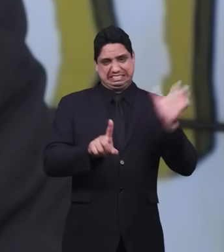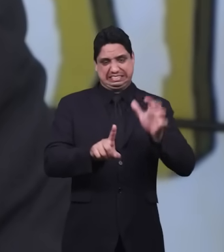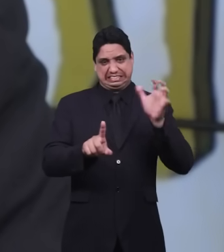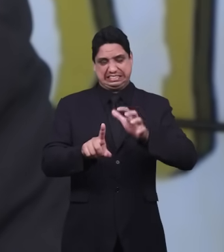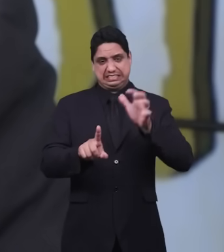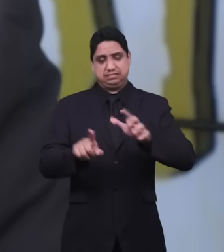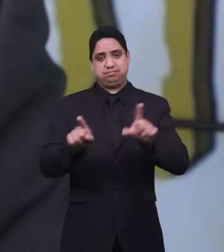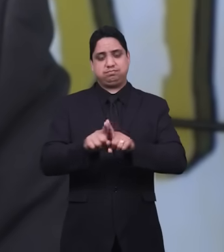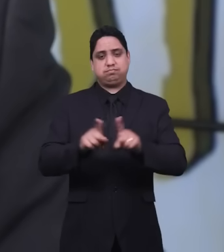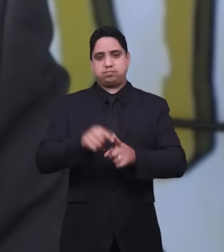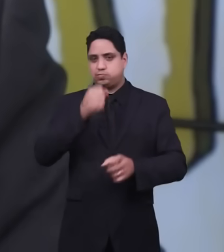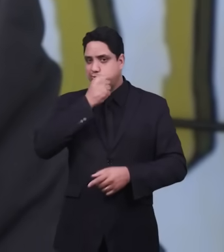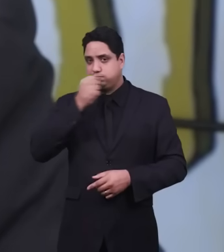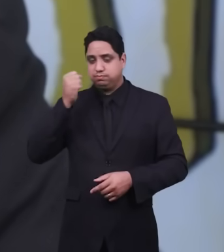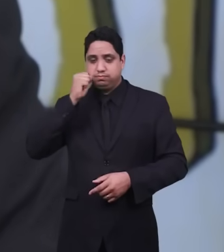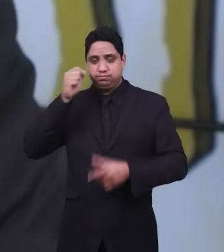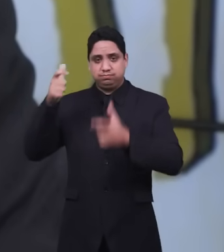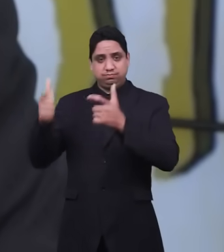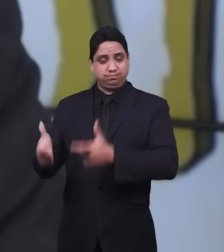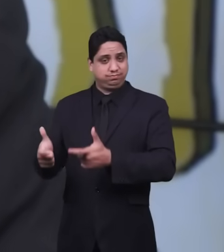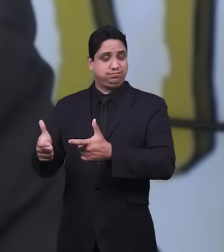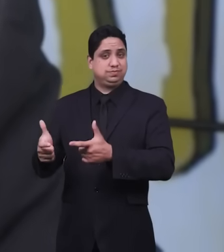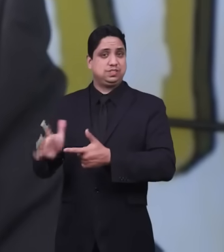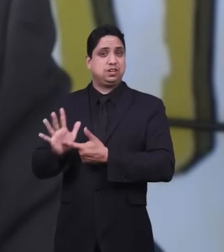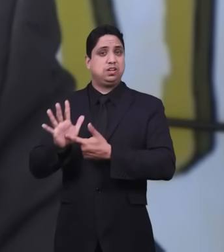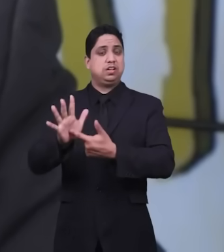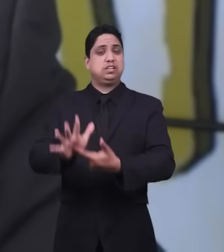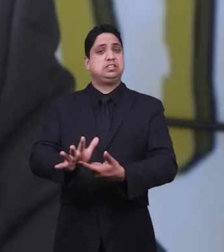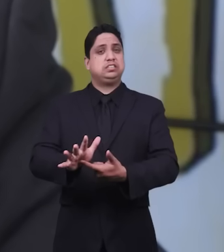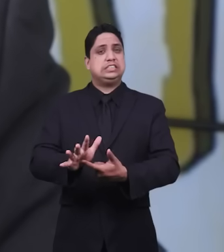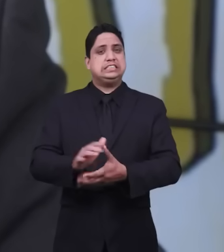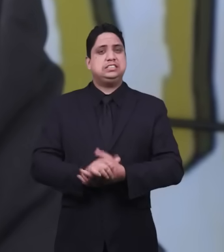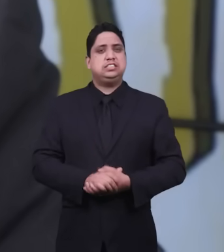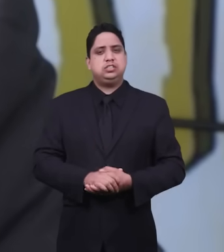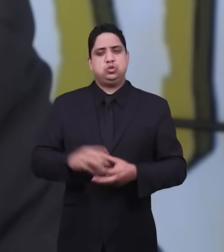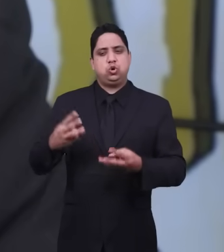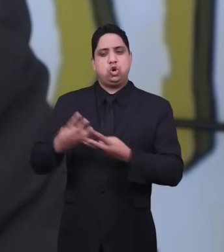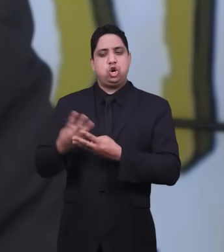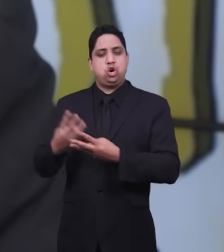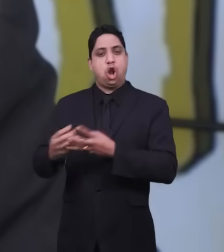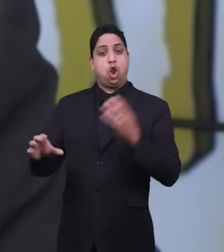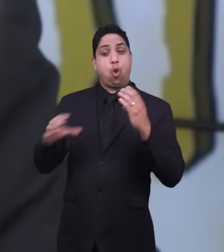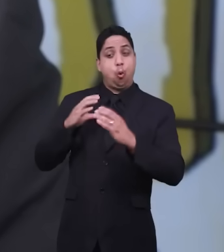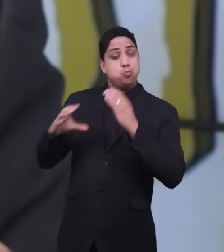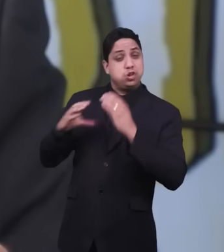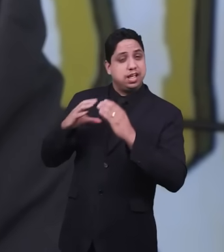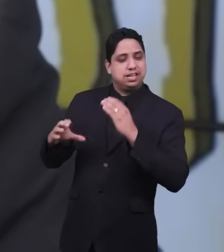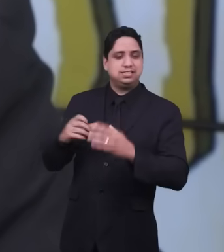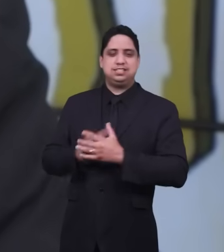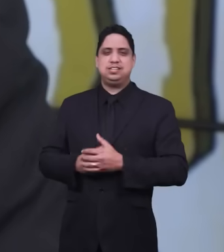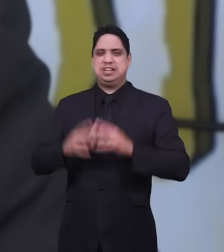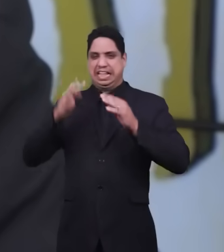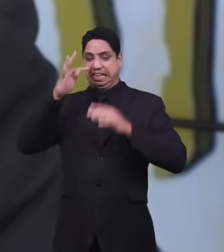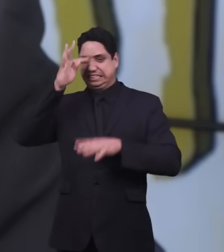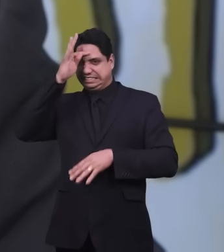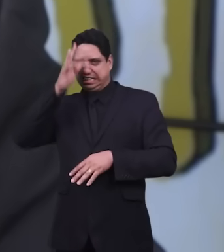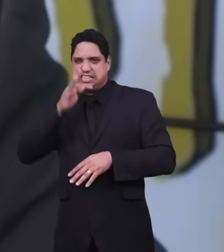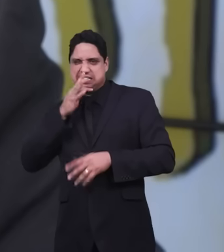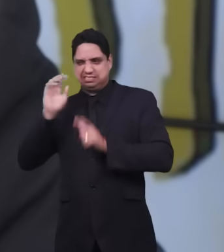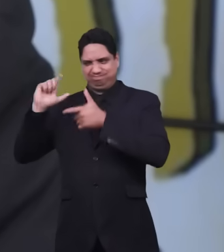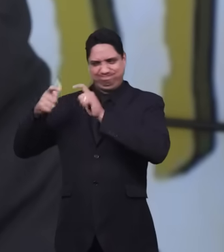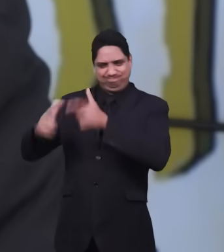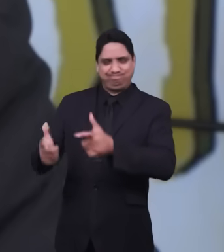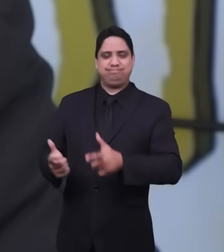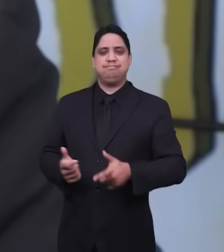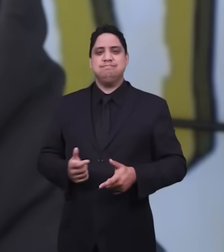Samaria, que fala justamente falavam com judeus, né? Então, toda a tradição. e os